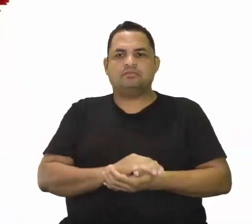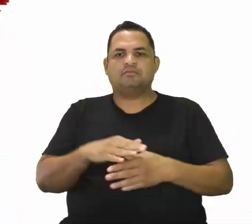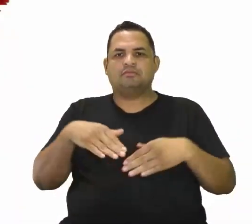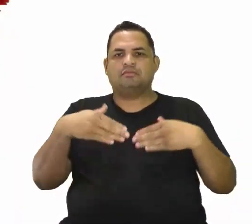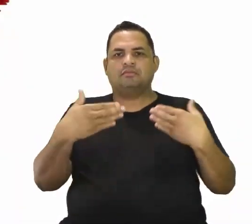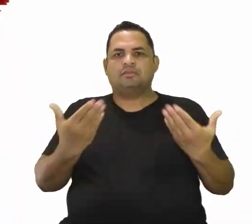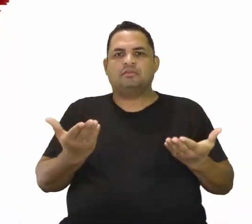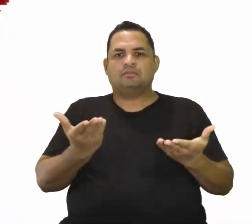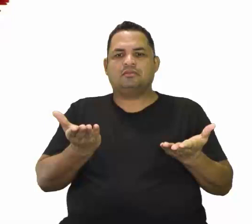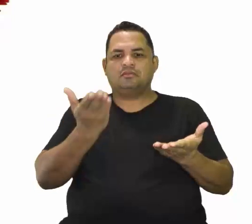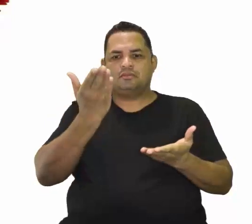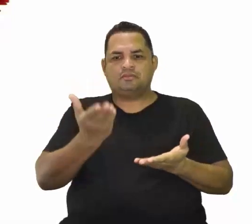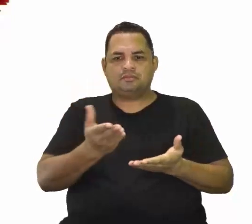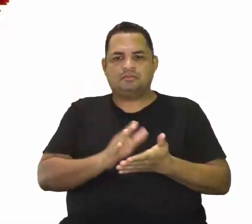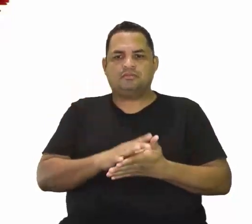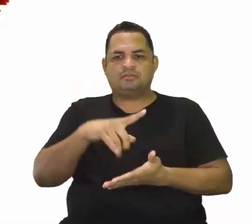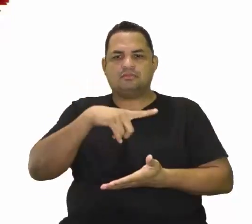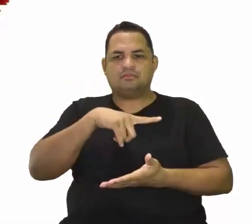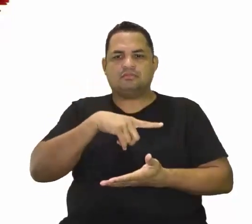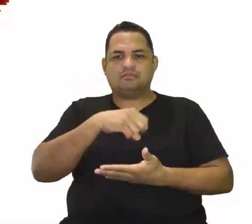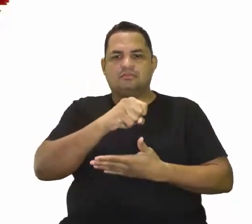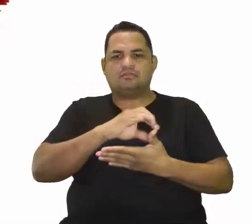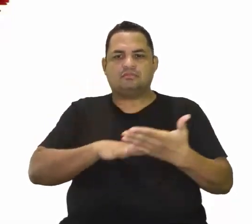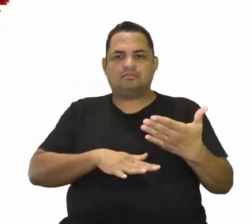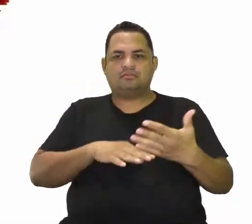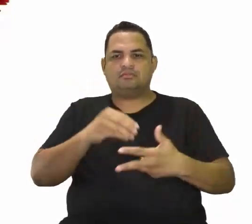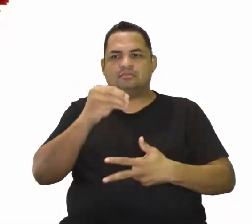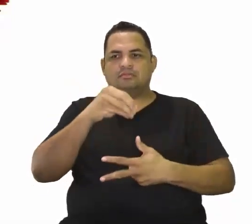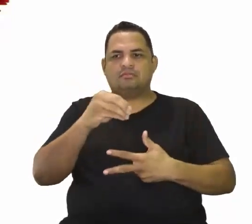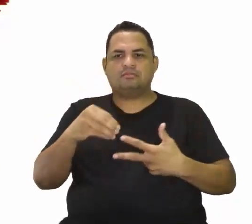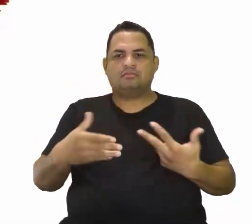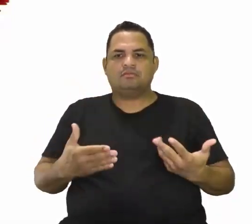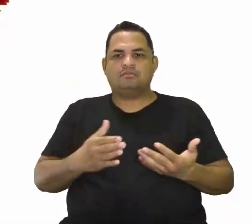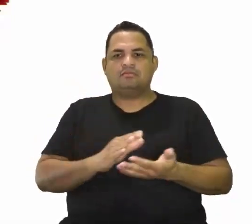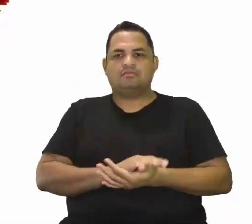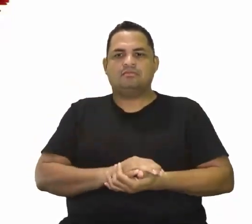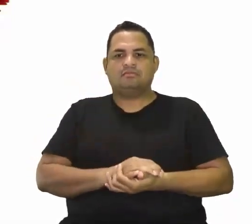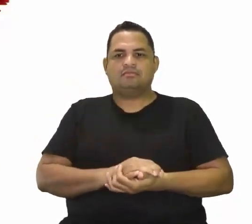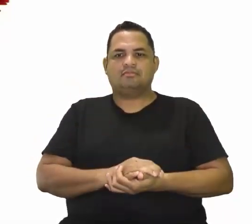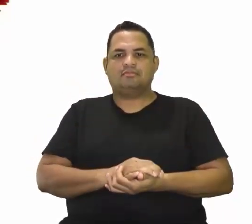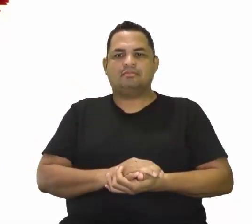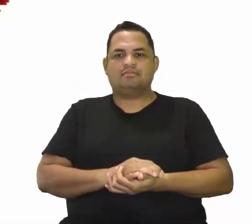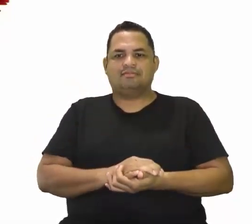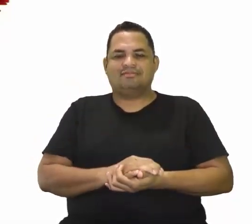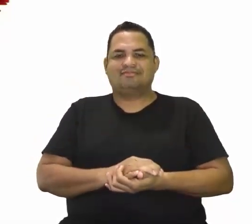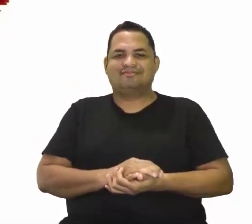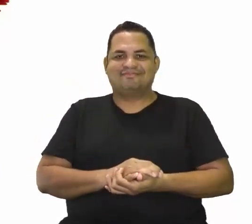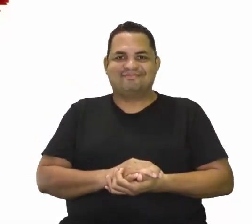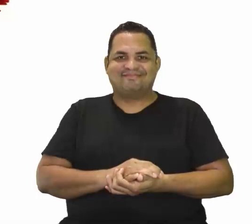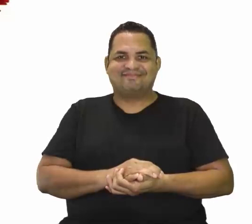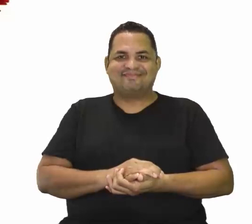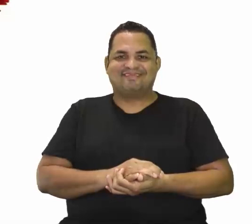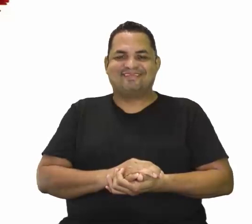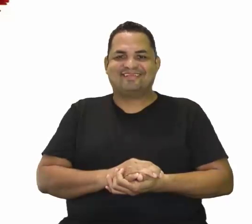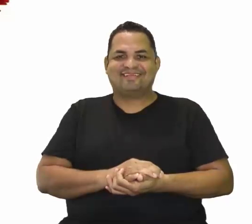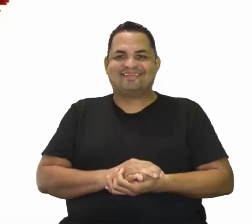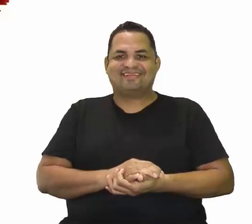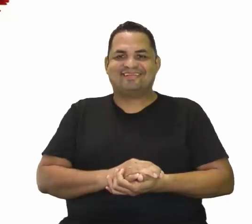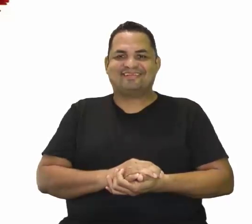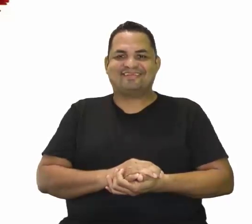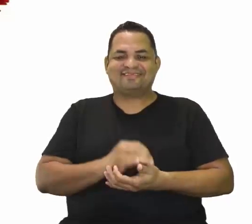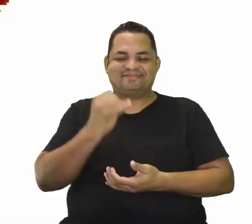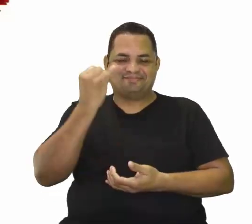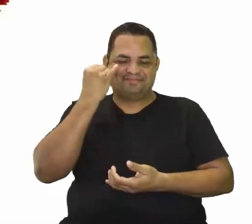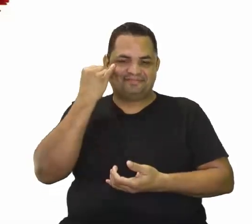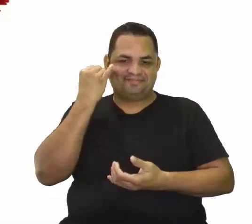esse cara chega é porque nós temos questões bombásticas. Não é não, Sâmio? Olha aí. Olha o